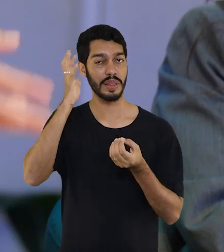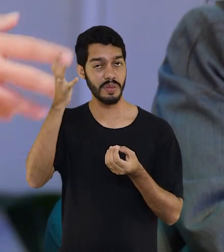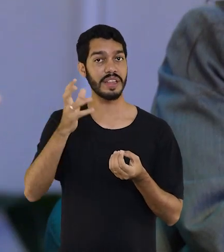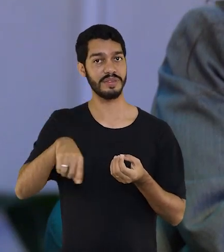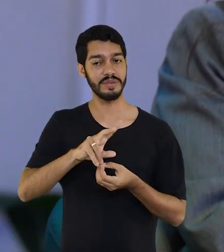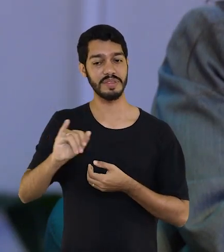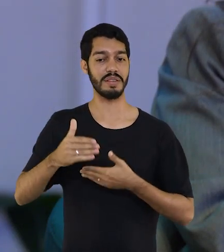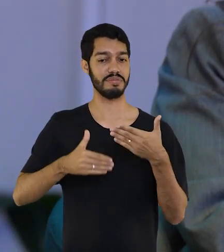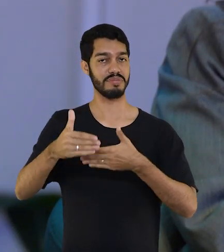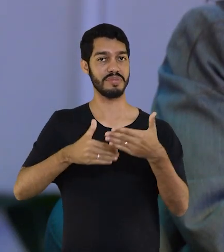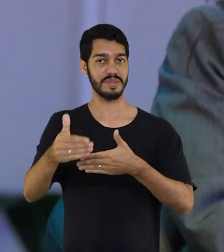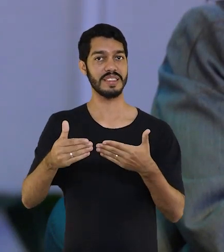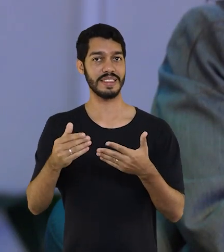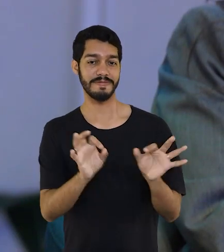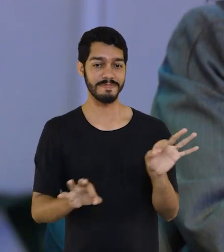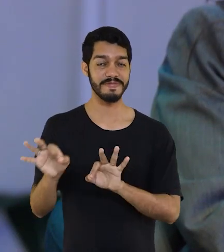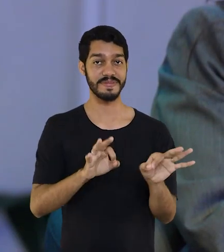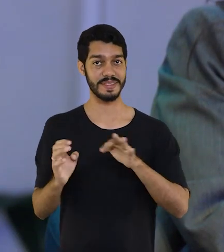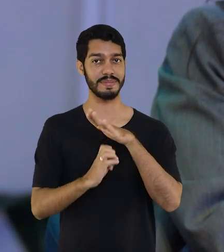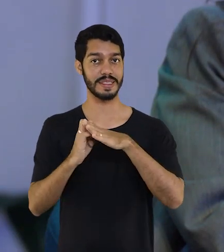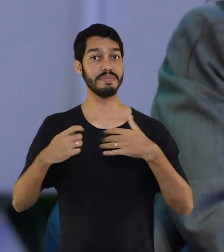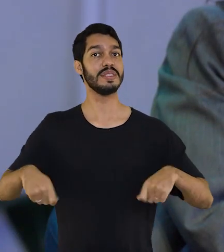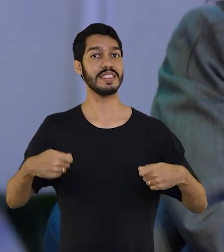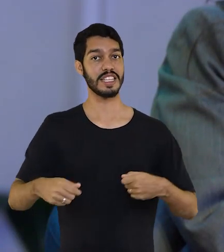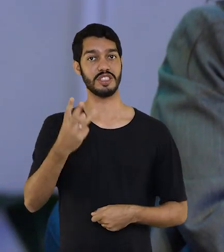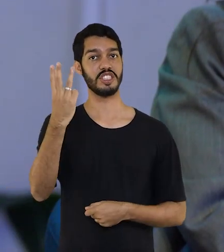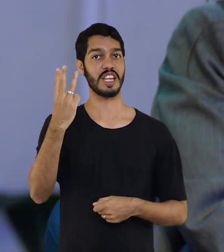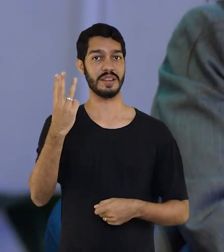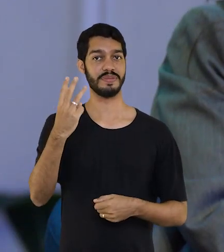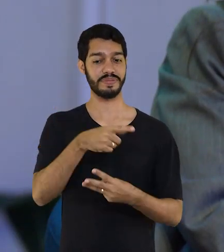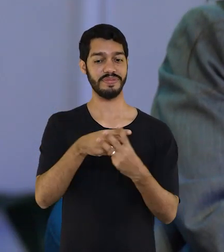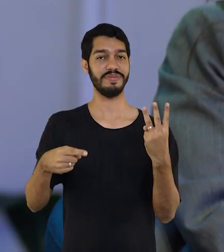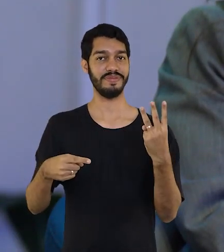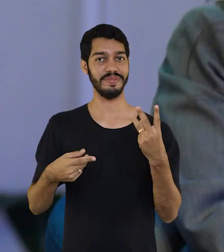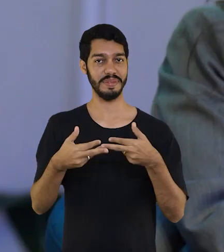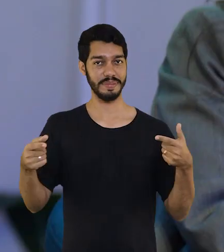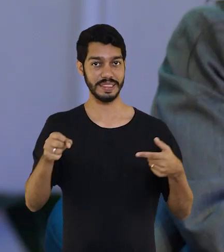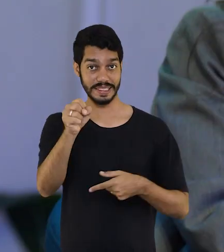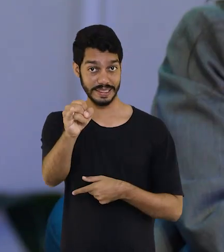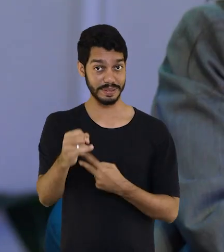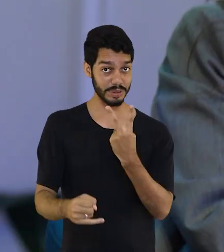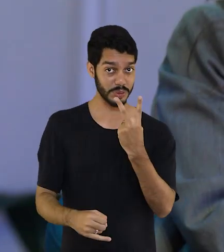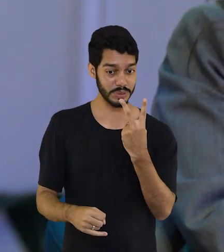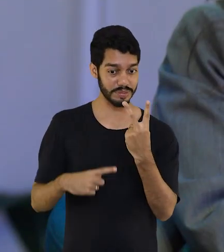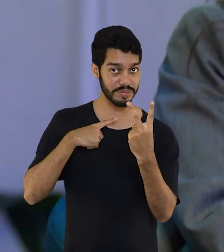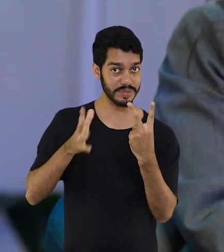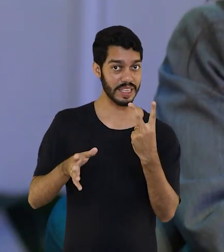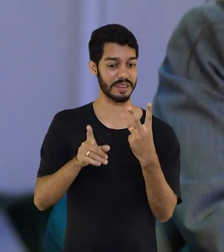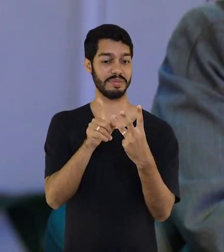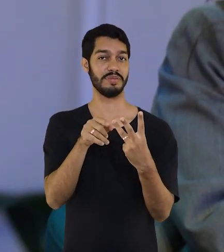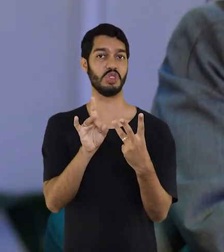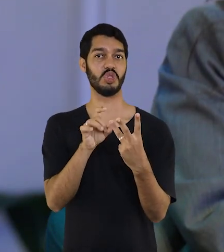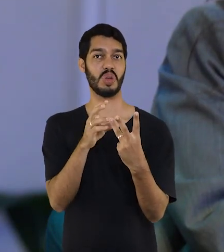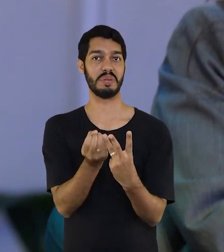um jeito de resolver, e aí a gente foi montar a empresa. Você montar a empresa precisa de 3 coisas, só 3 coisas. E aí, se você tiver